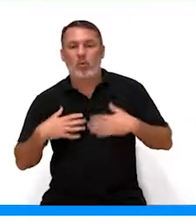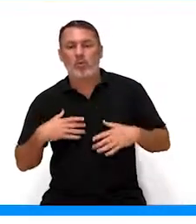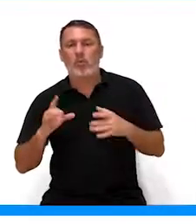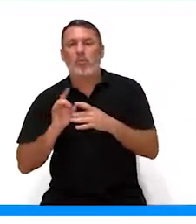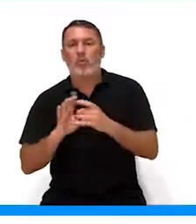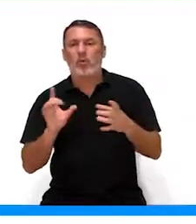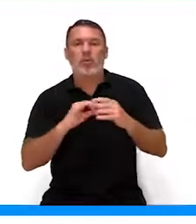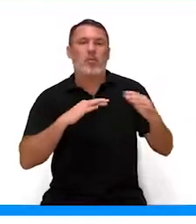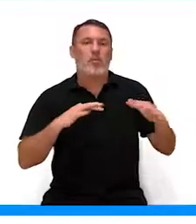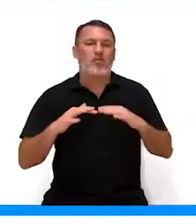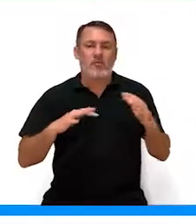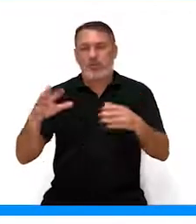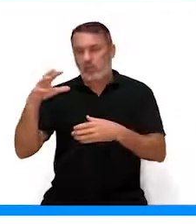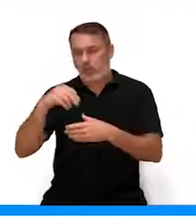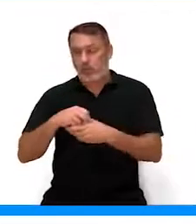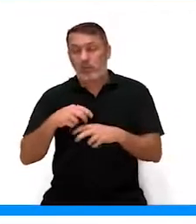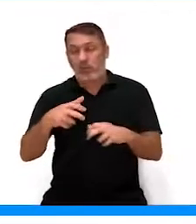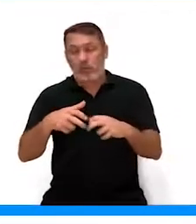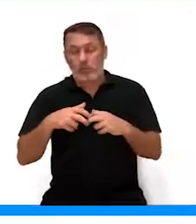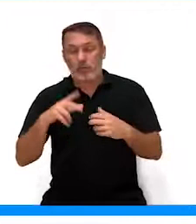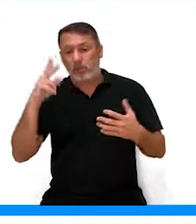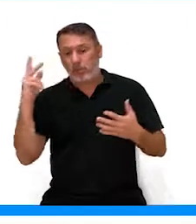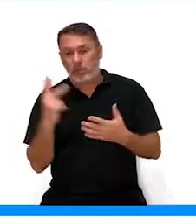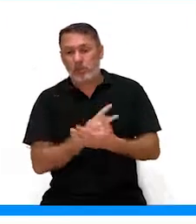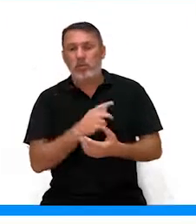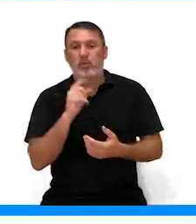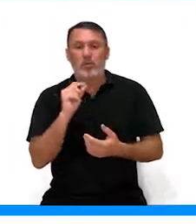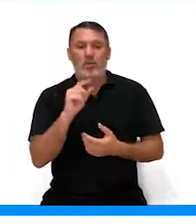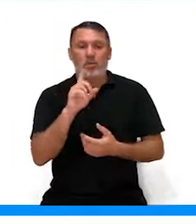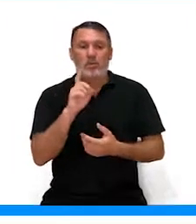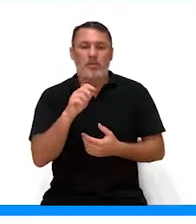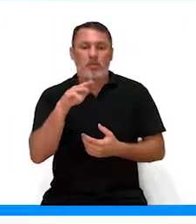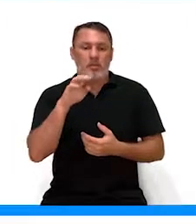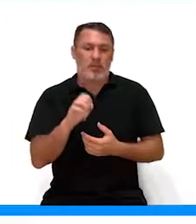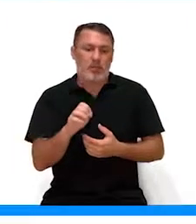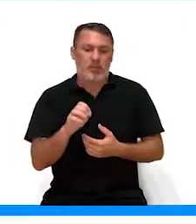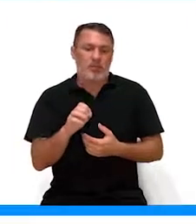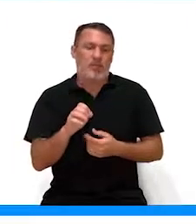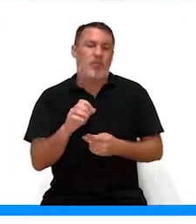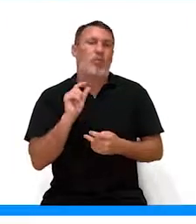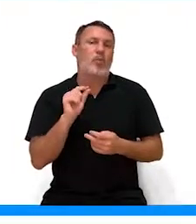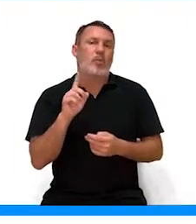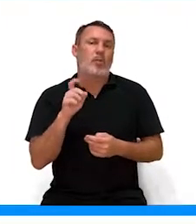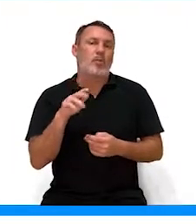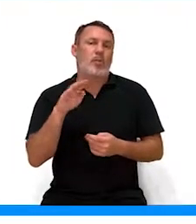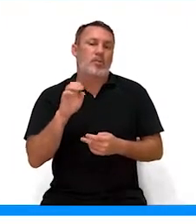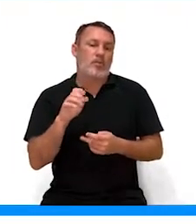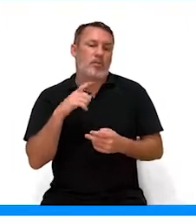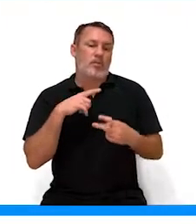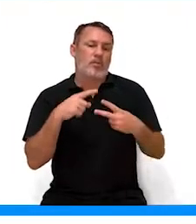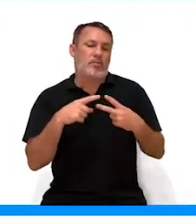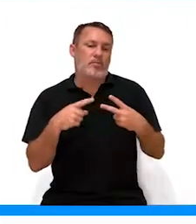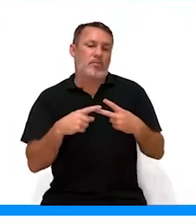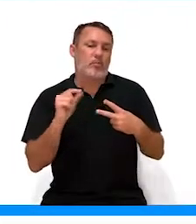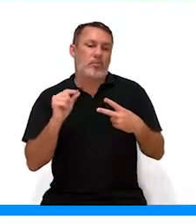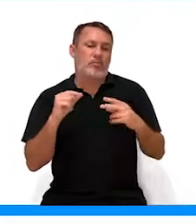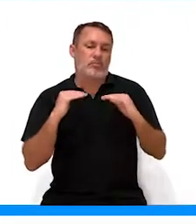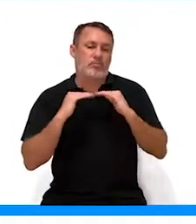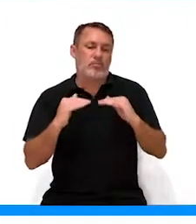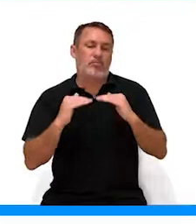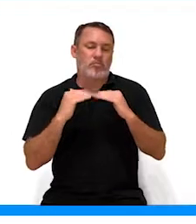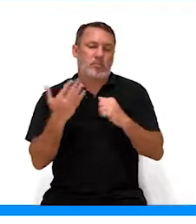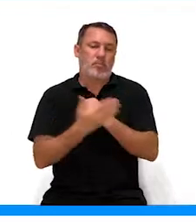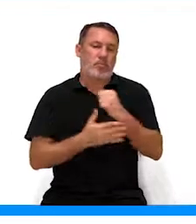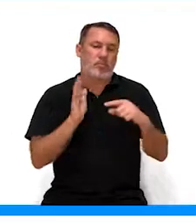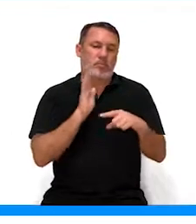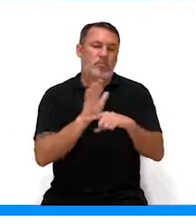estruturas corporais e permitir o movimento entre elas. Então, um exemplo clássico é a derme. A gente viu que a derme, ela tem